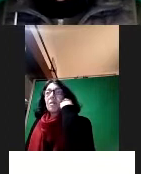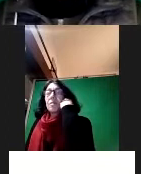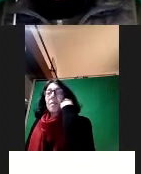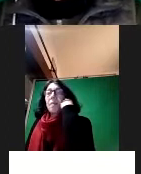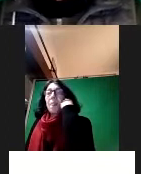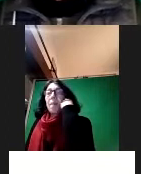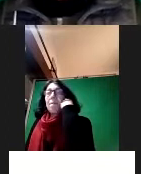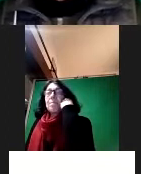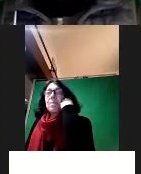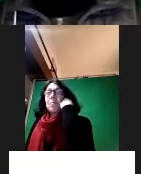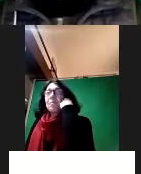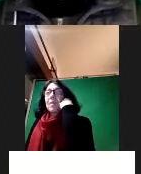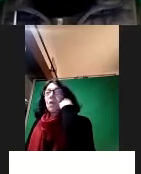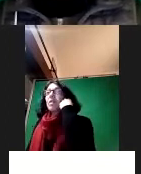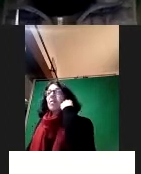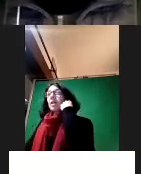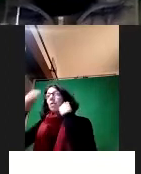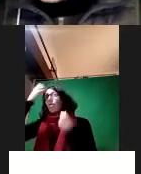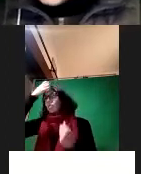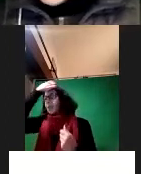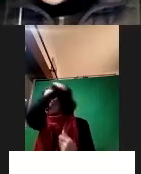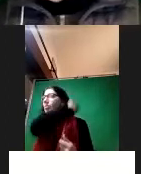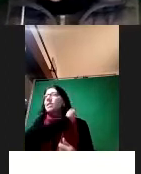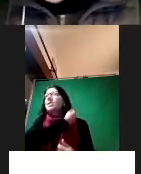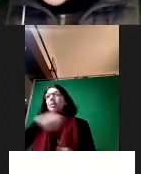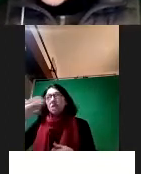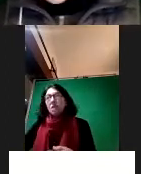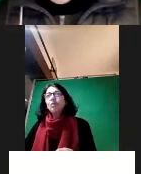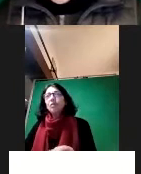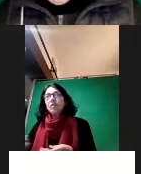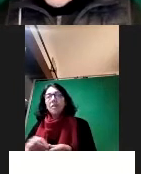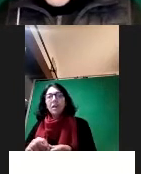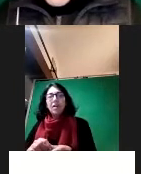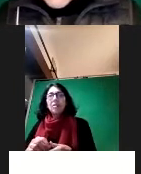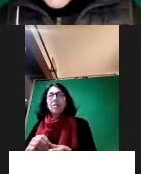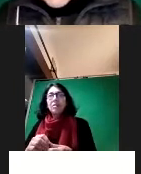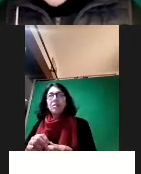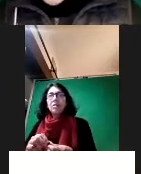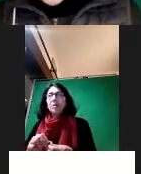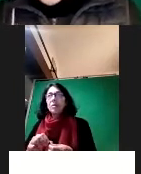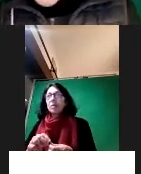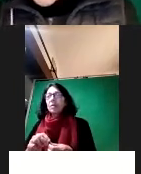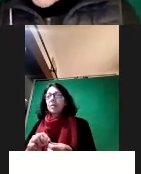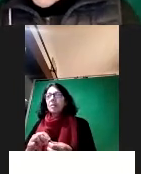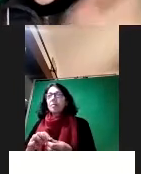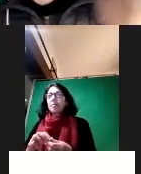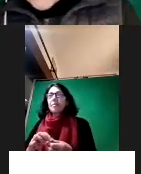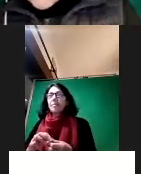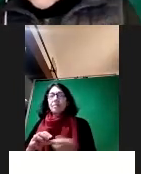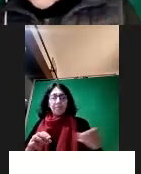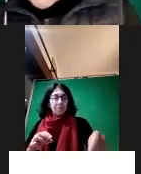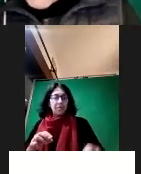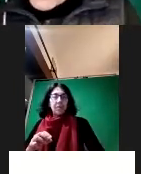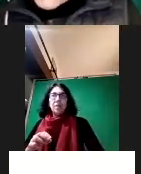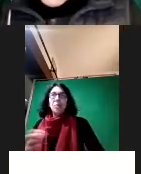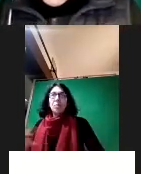uma, digamos, uma descrição determinada segundo os estatutos. E, portanto, isto aqui estão a ver, por um lado, do